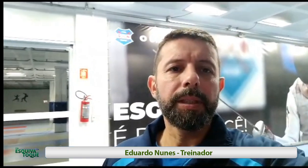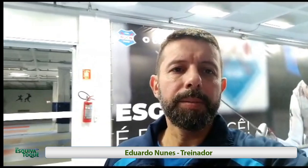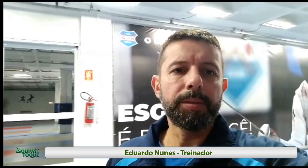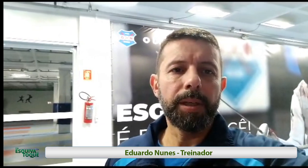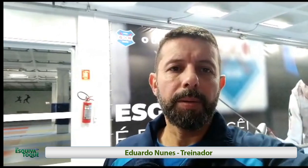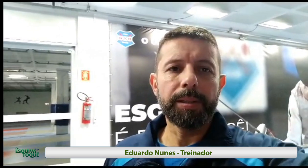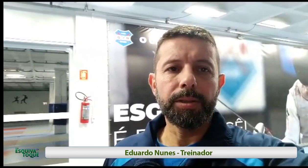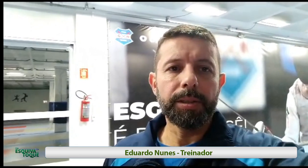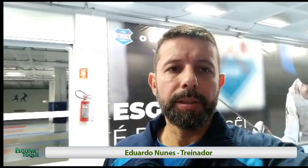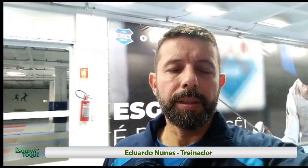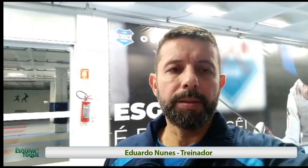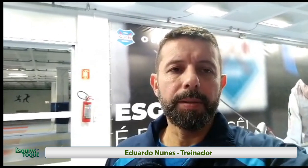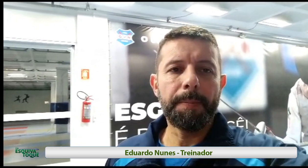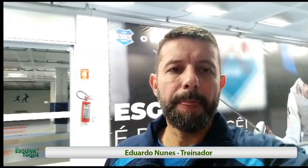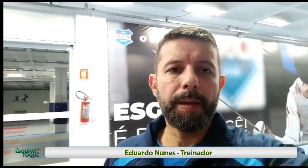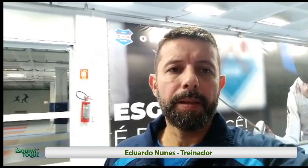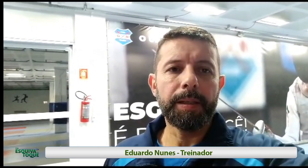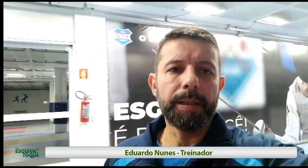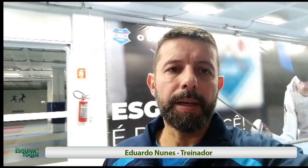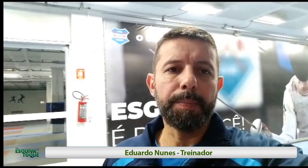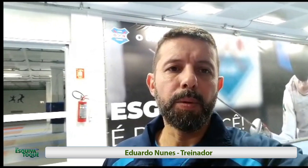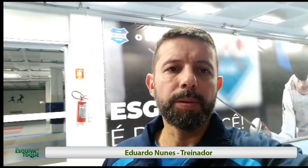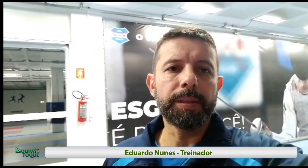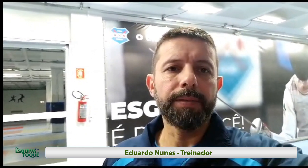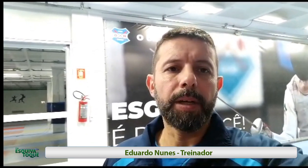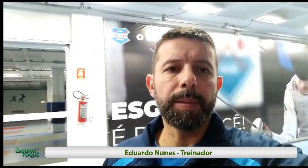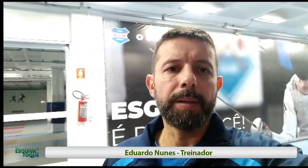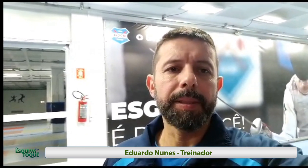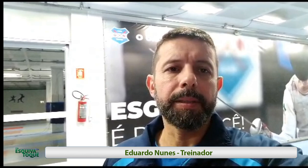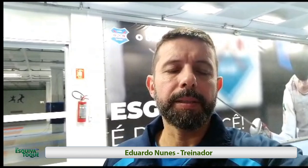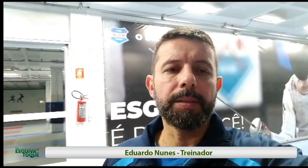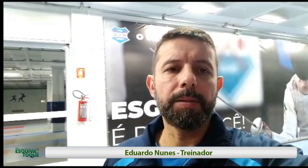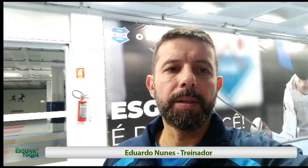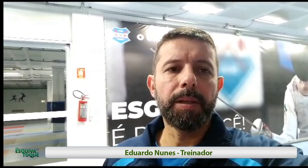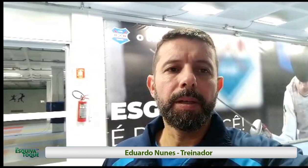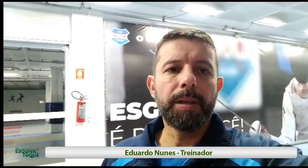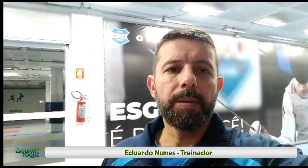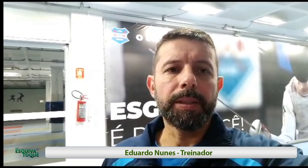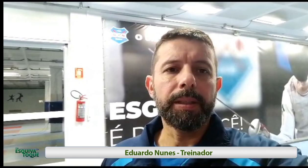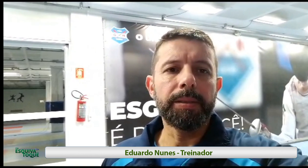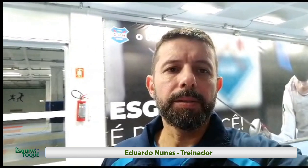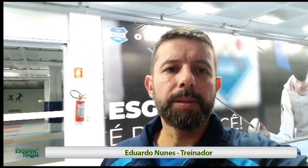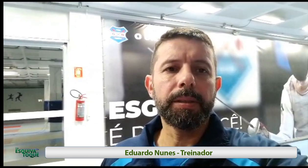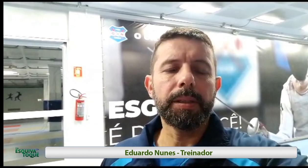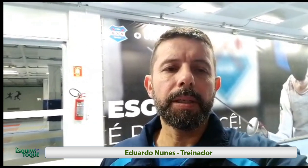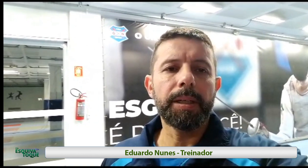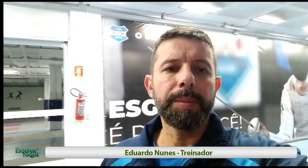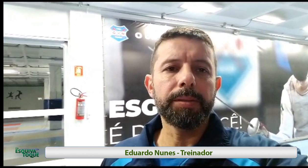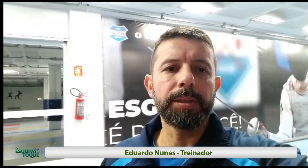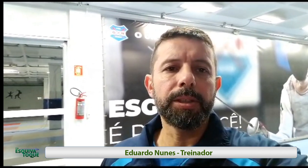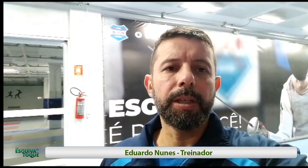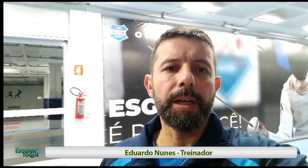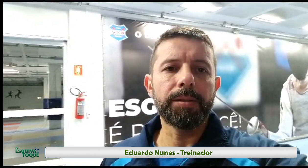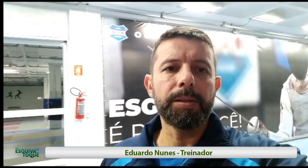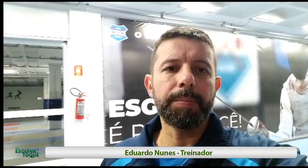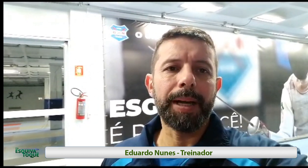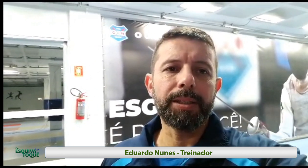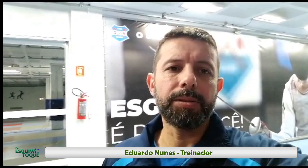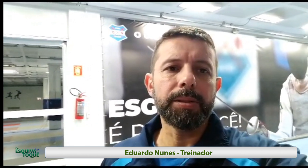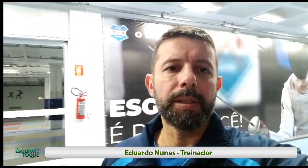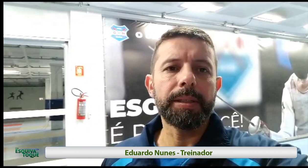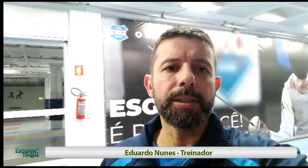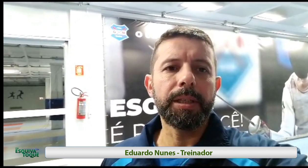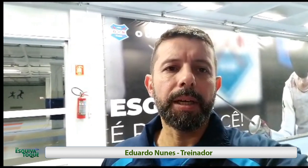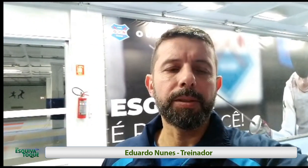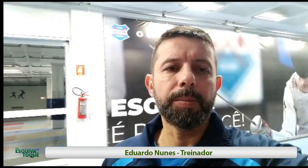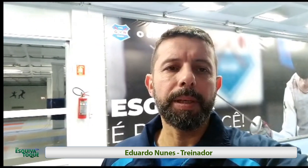como a competições o dia inteiro e há pouco intervalo para alimentação quais seriam alimentos indicados